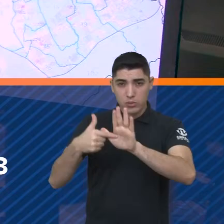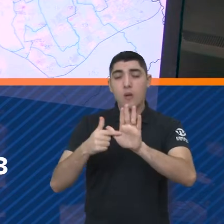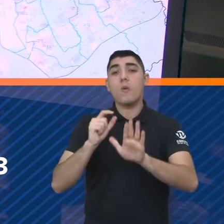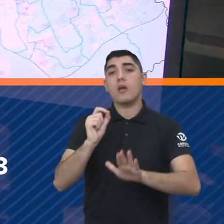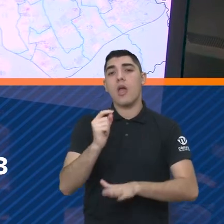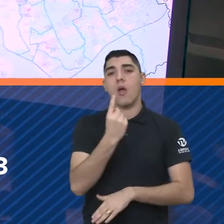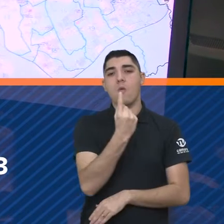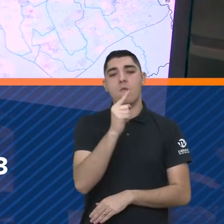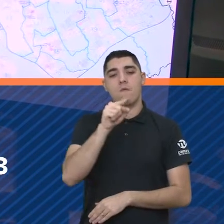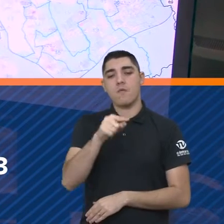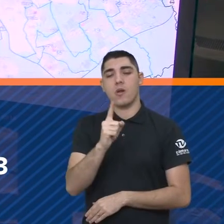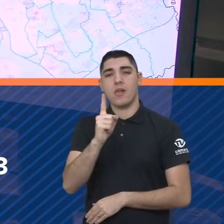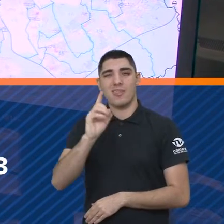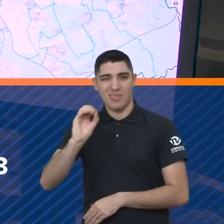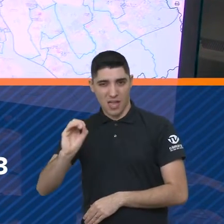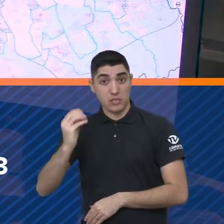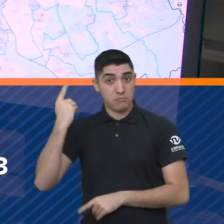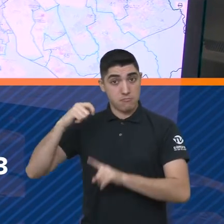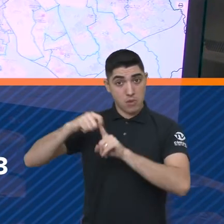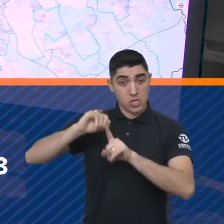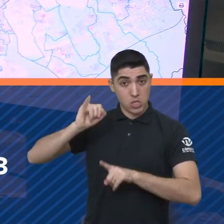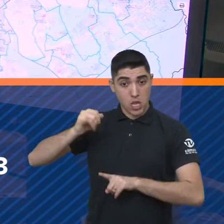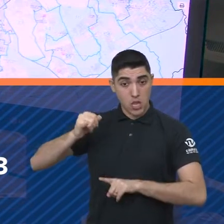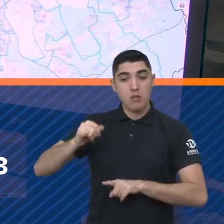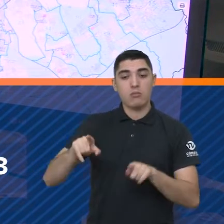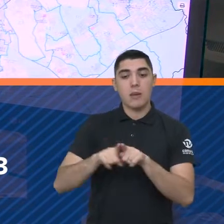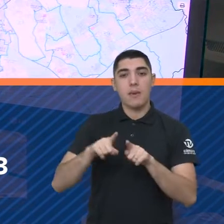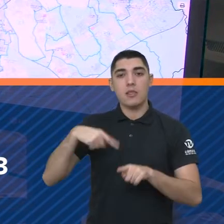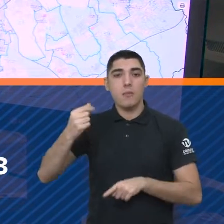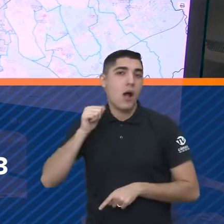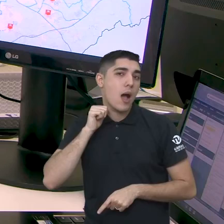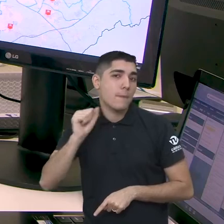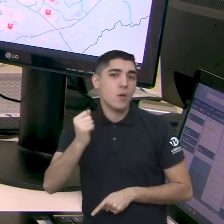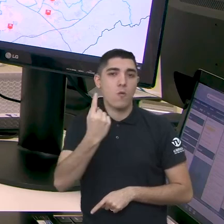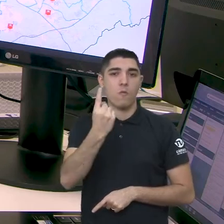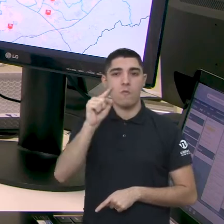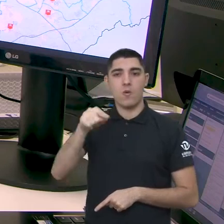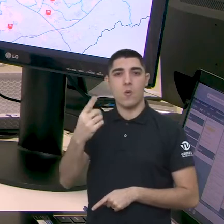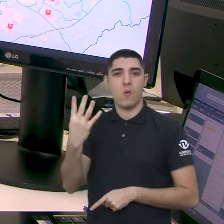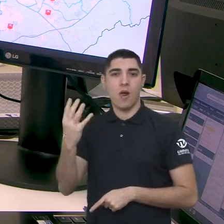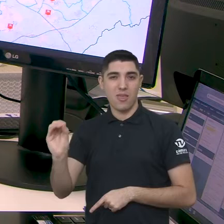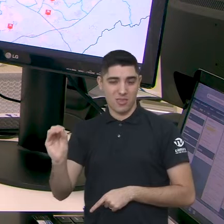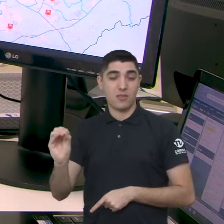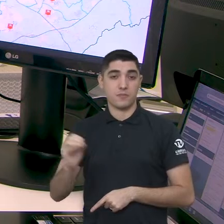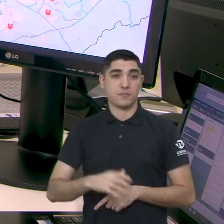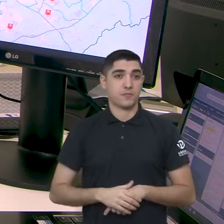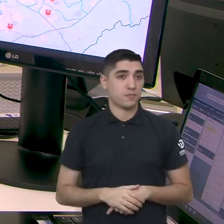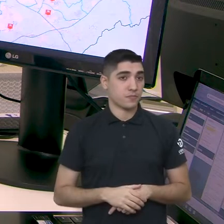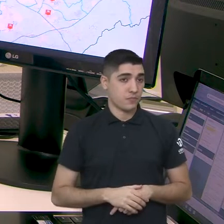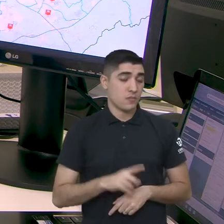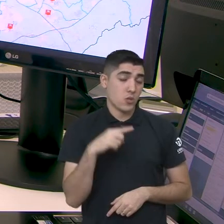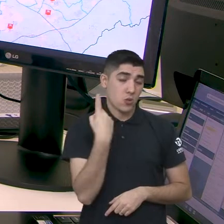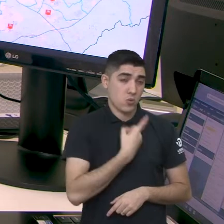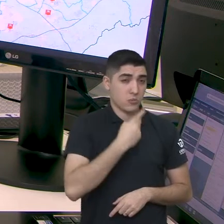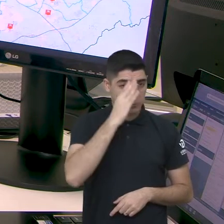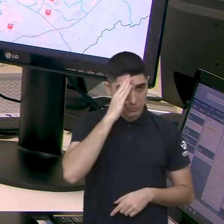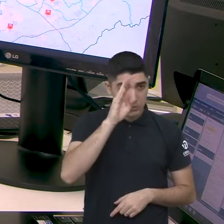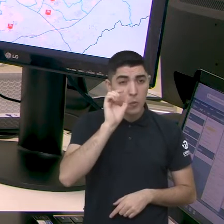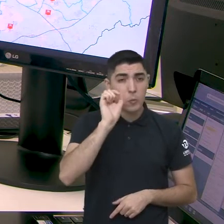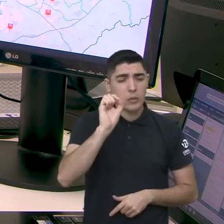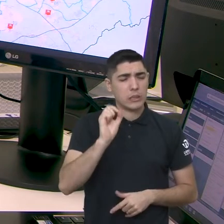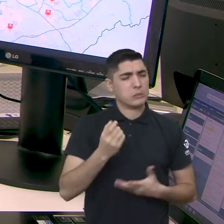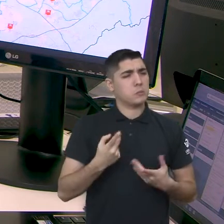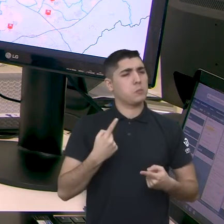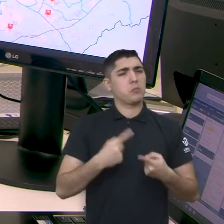em 1,10 em janeiro e 1,40 em abril. A nossa principal suspeita em relação a por que a gente